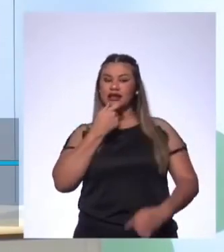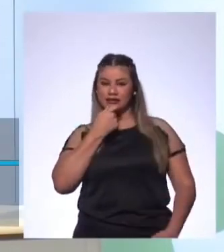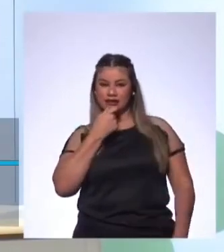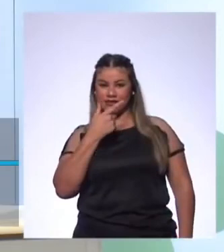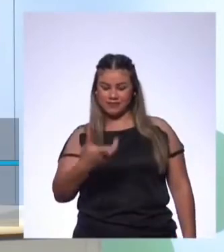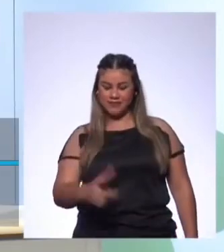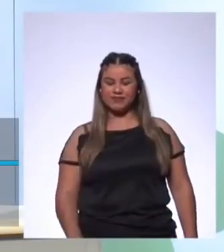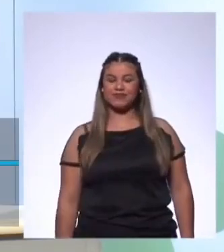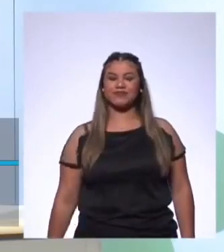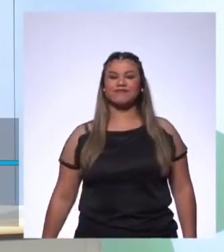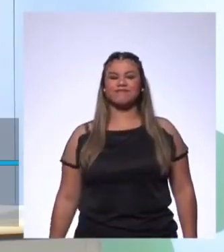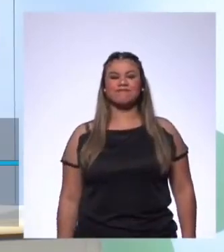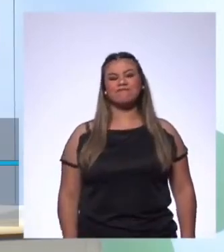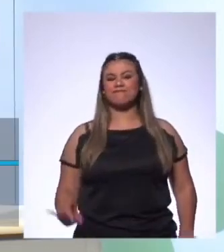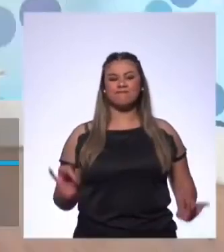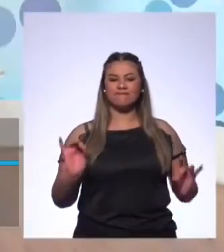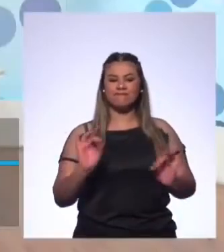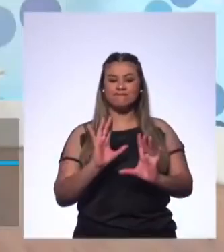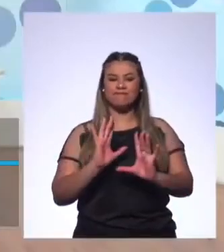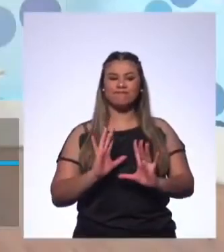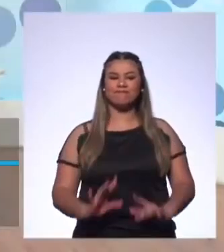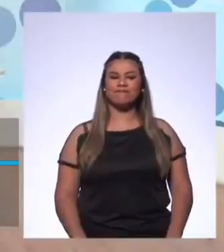isso. Ok.